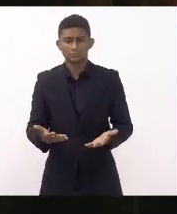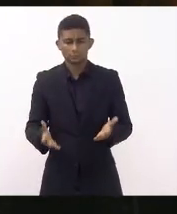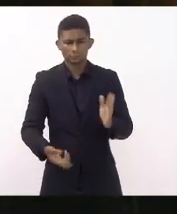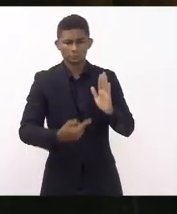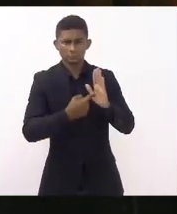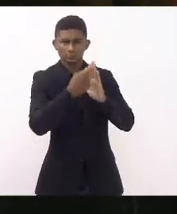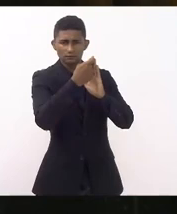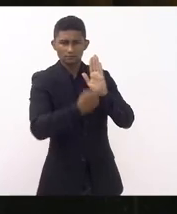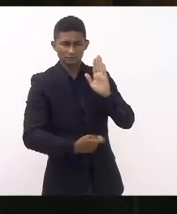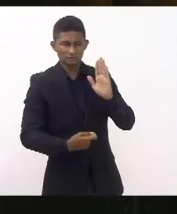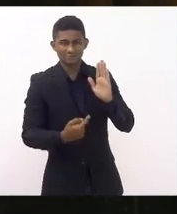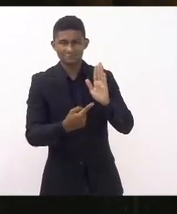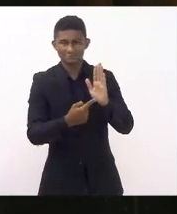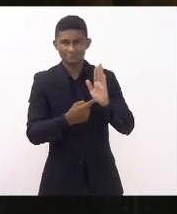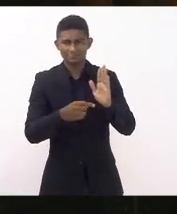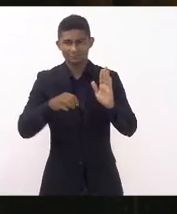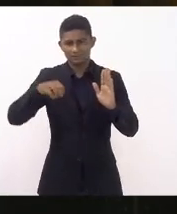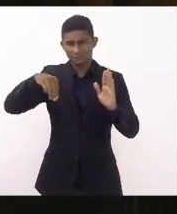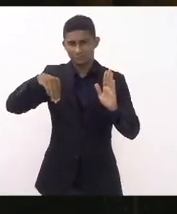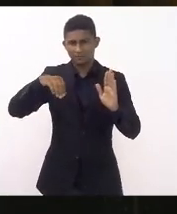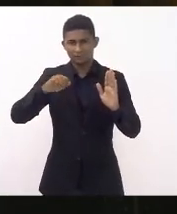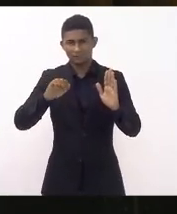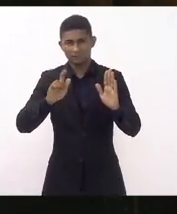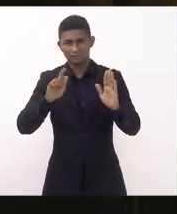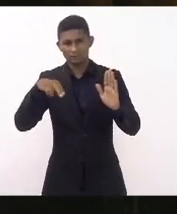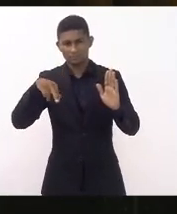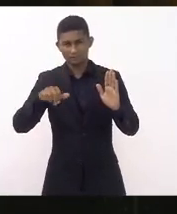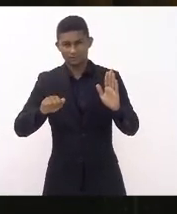do Magna Vita,